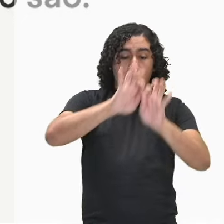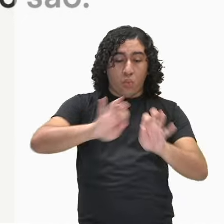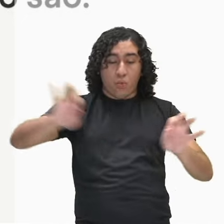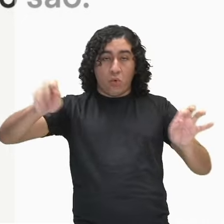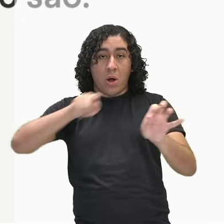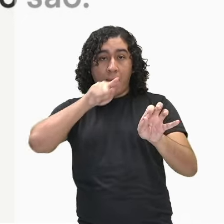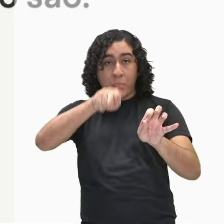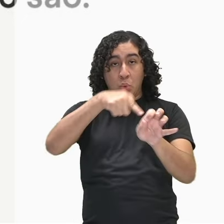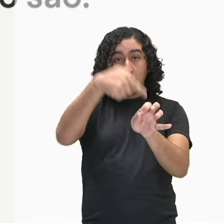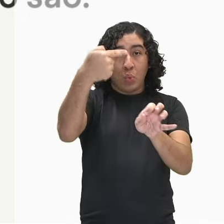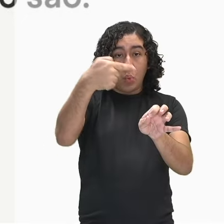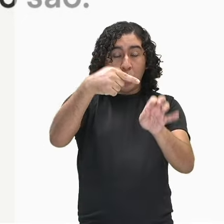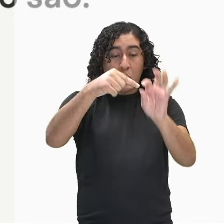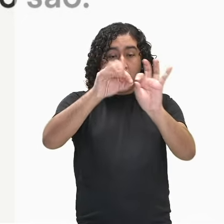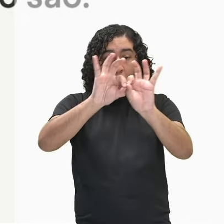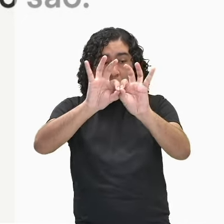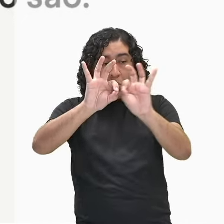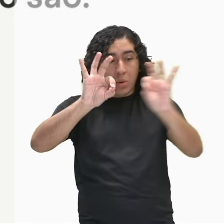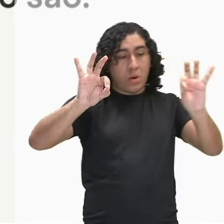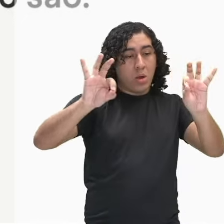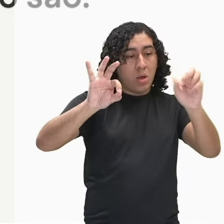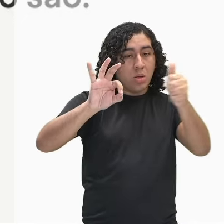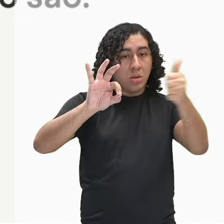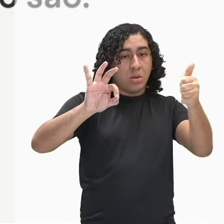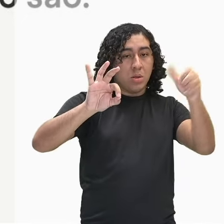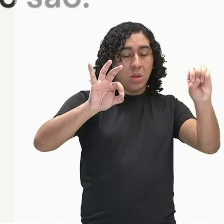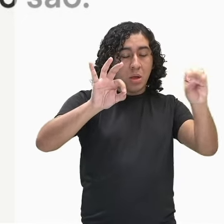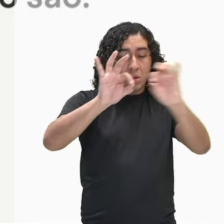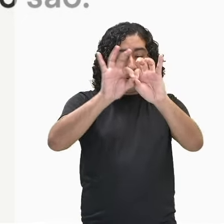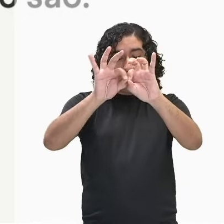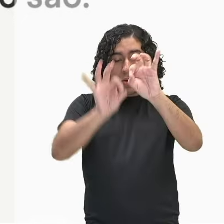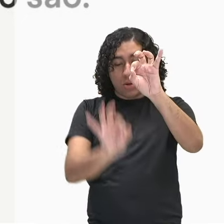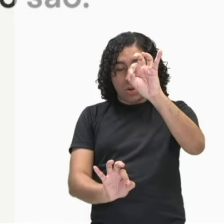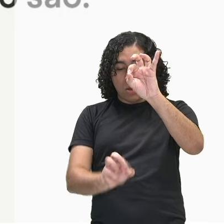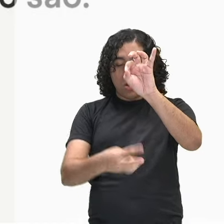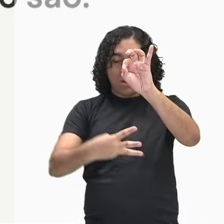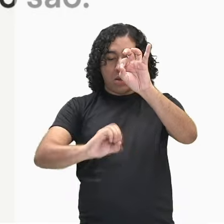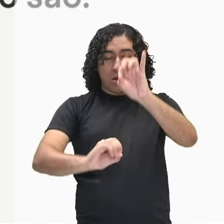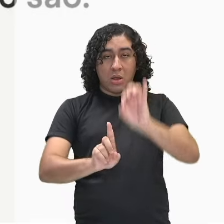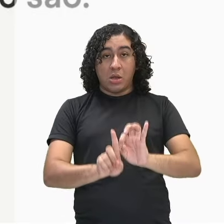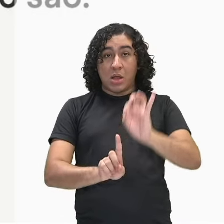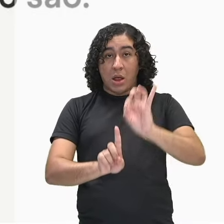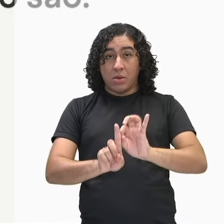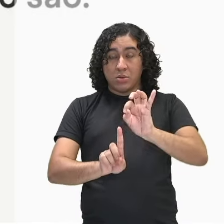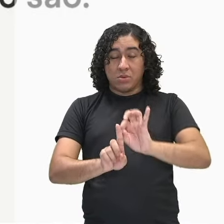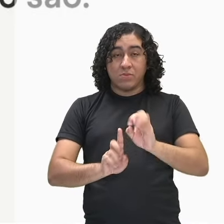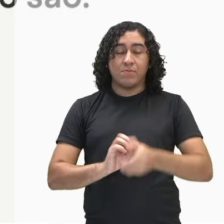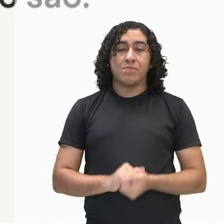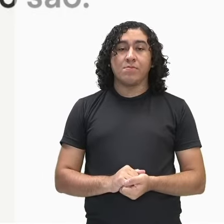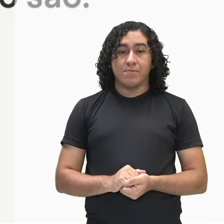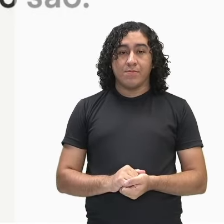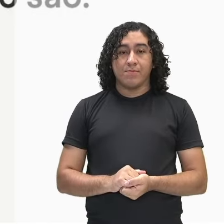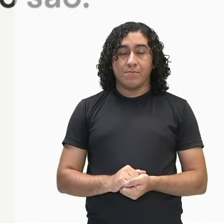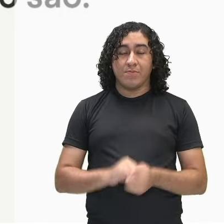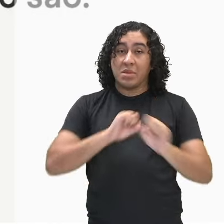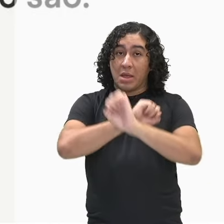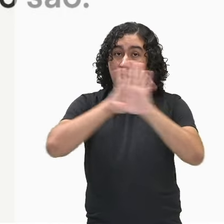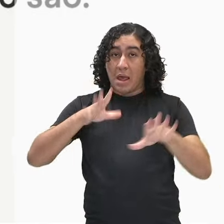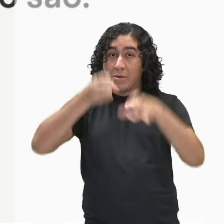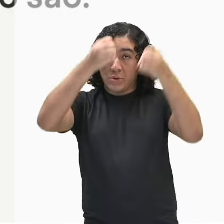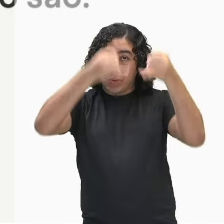aproximadamente, vamos dizer, 110 a uma temperatura de 30 graus Celsius, tá? Para quem não entendeu no gráfico anterior, então eu estou mostrando